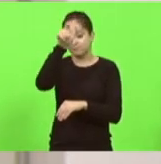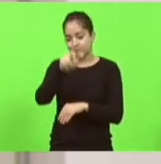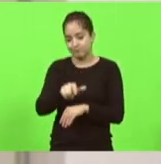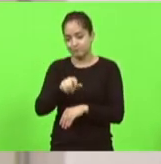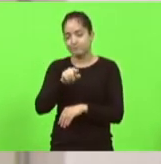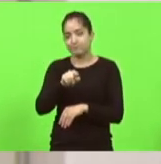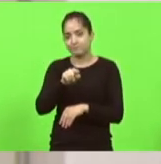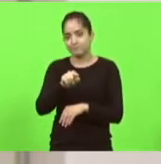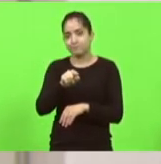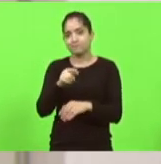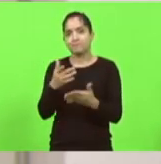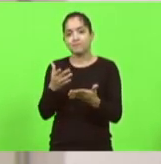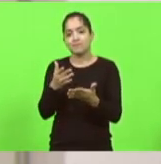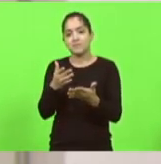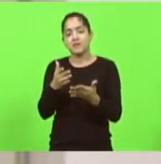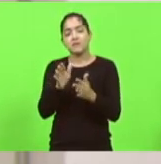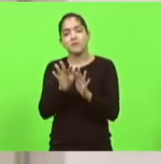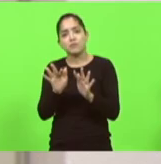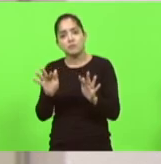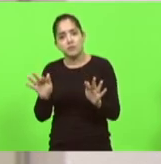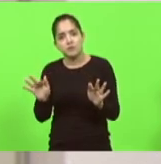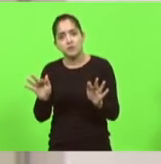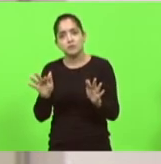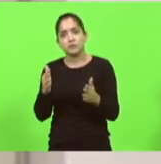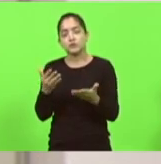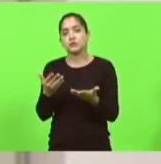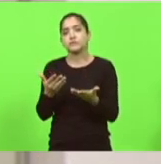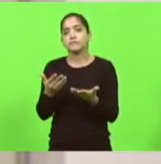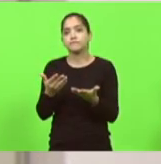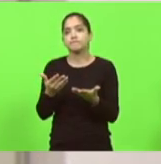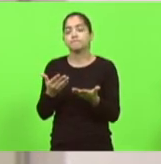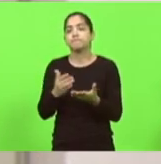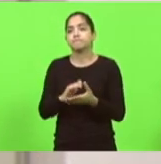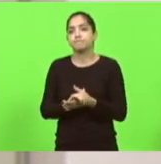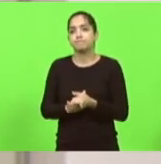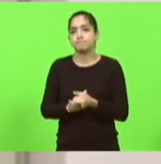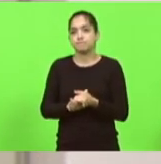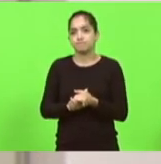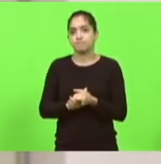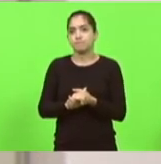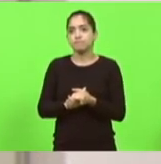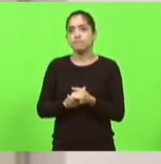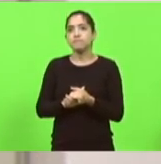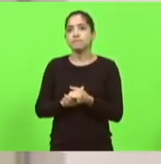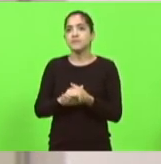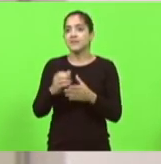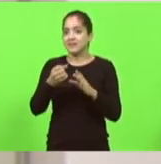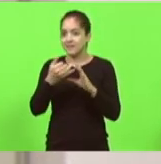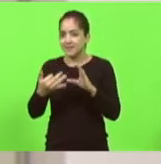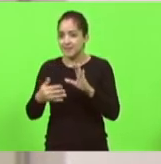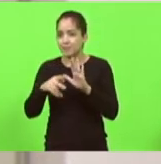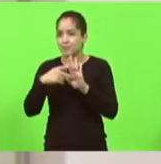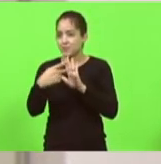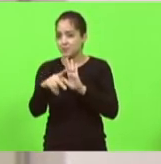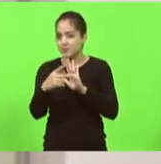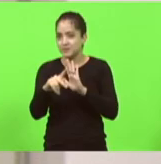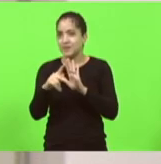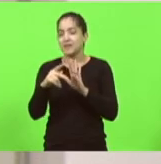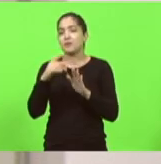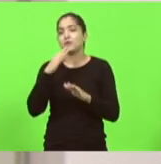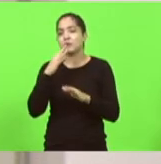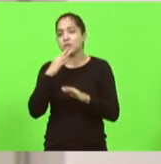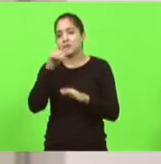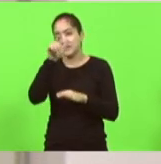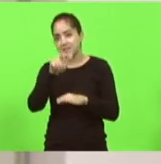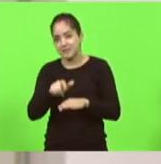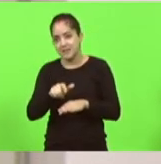foi muito simples, foi muito humilde, foi muito... E é da característica dele, porque eu conheço já desde que comecei a minha advocacia,